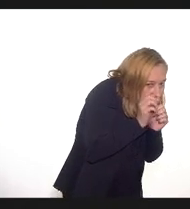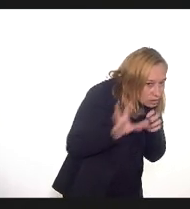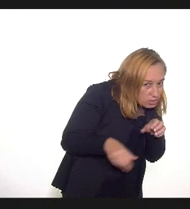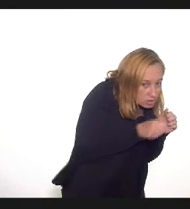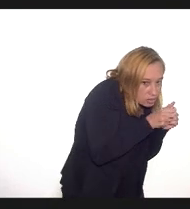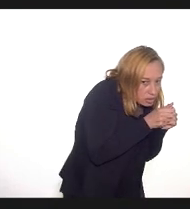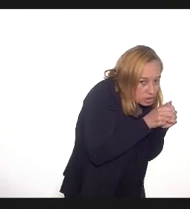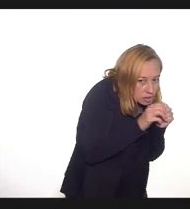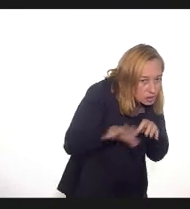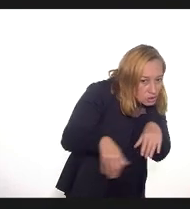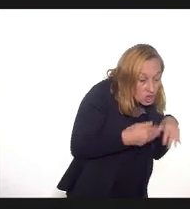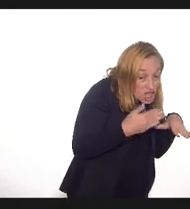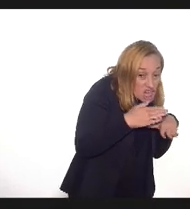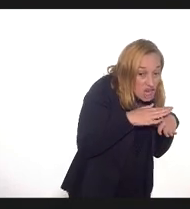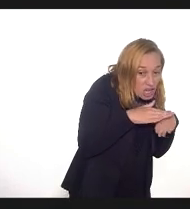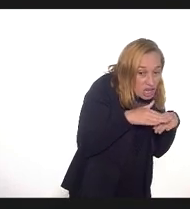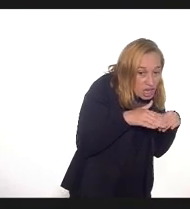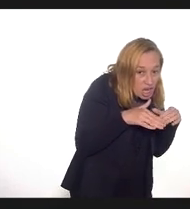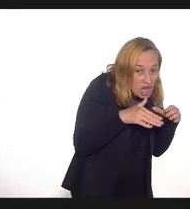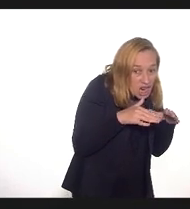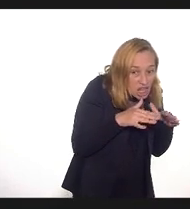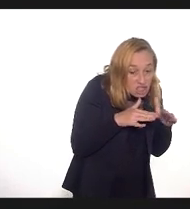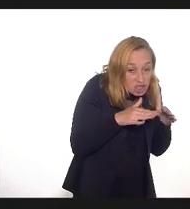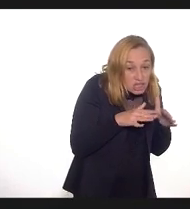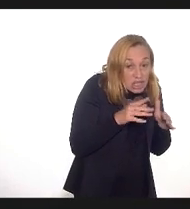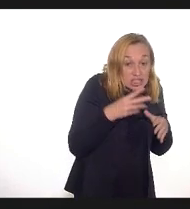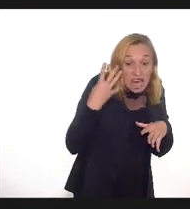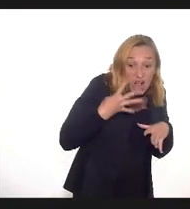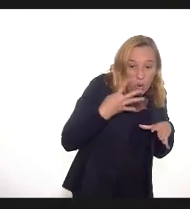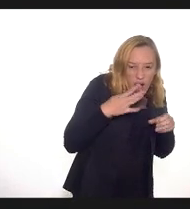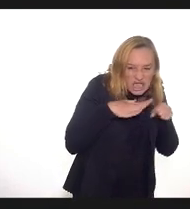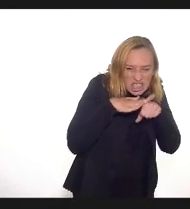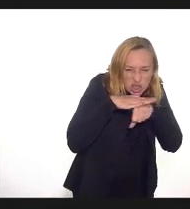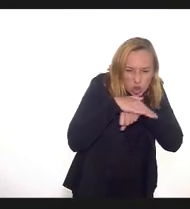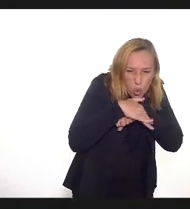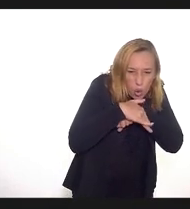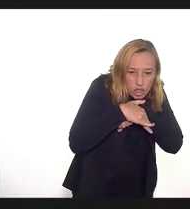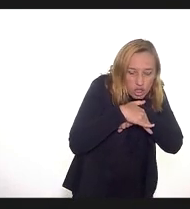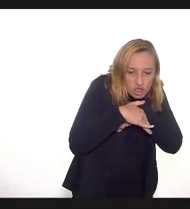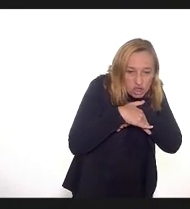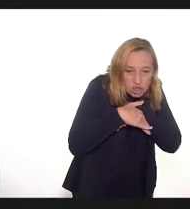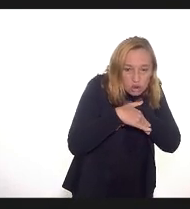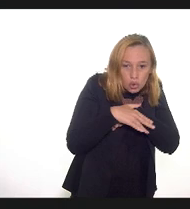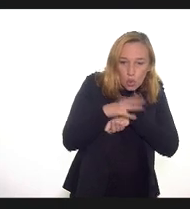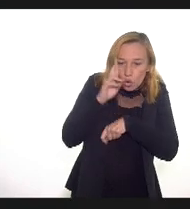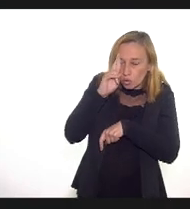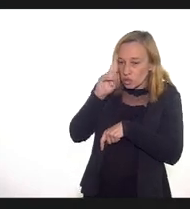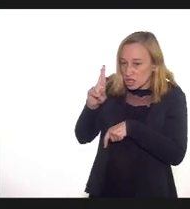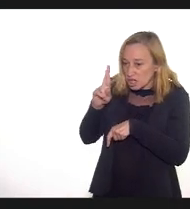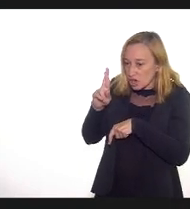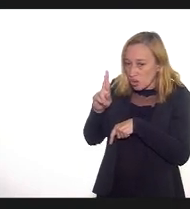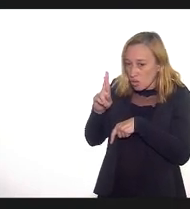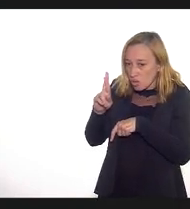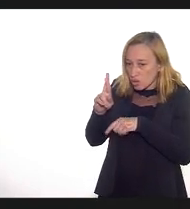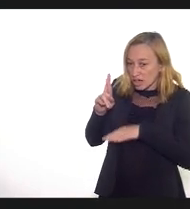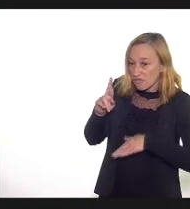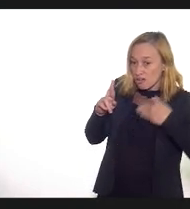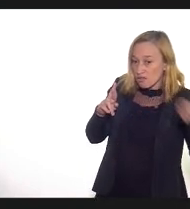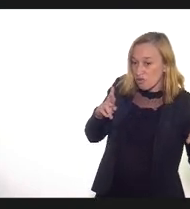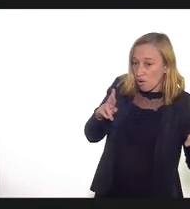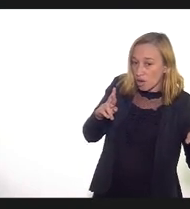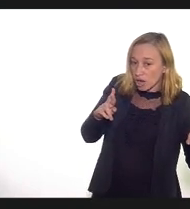patas. Na terceira noite, ele colocou o corpo inteiro. Na quarta noite, o Sheik estava fora da tenda e o camelo dentro.